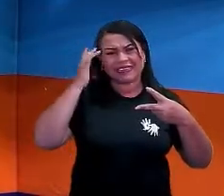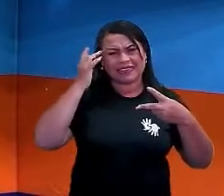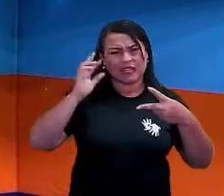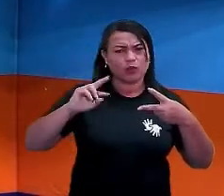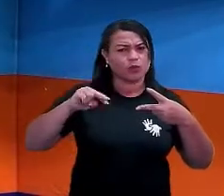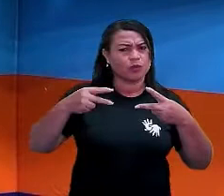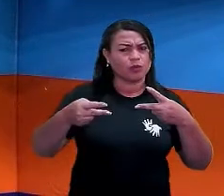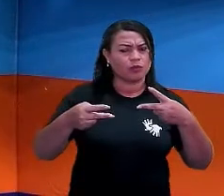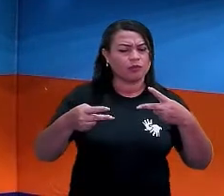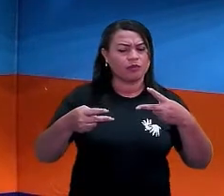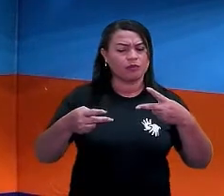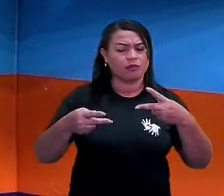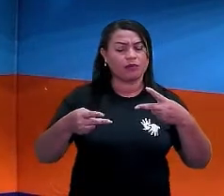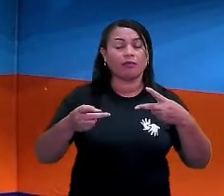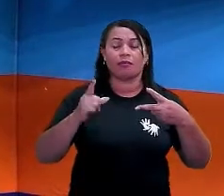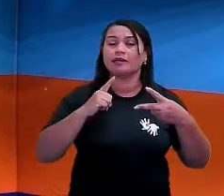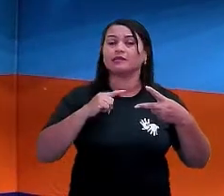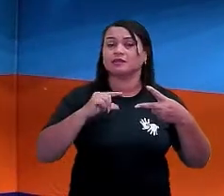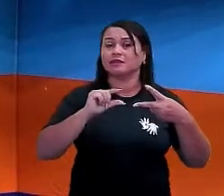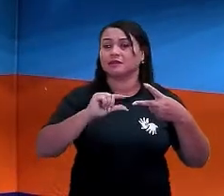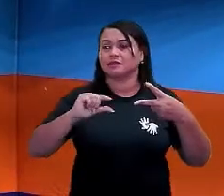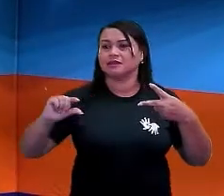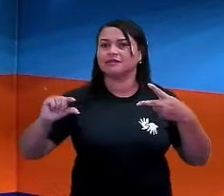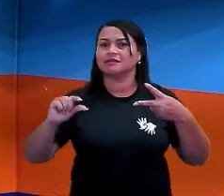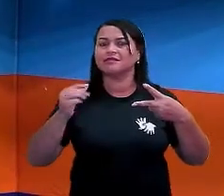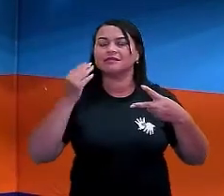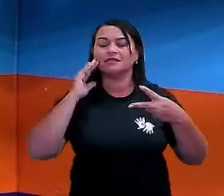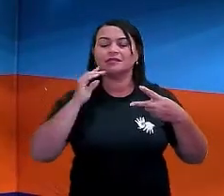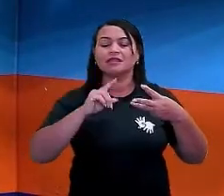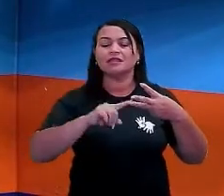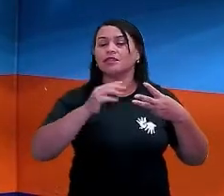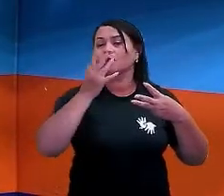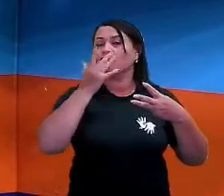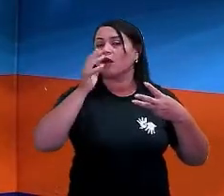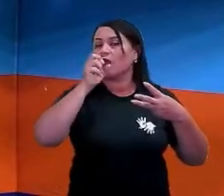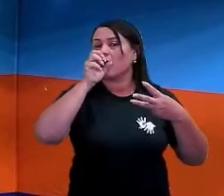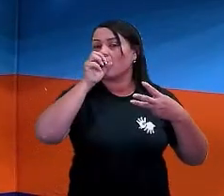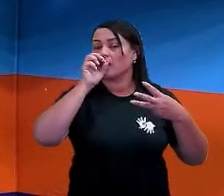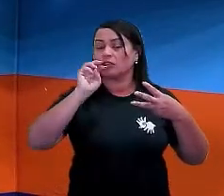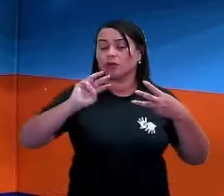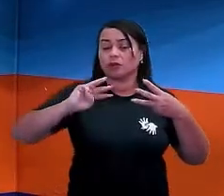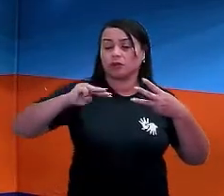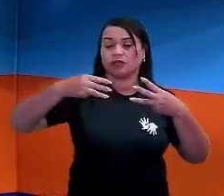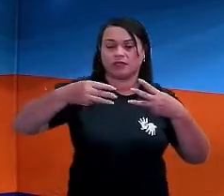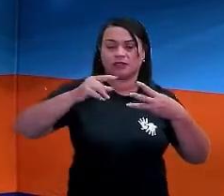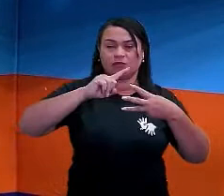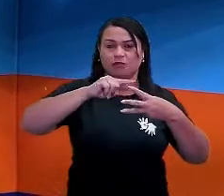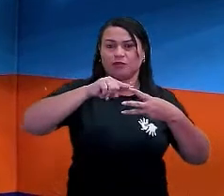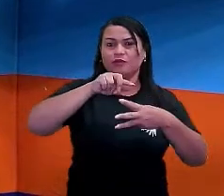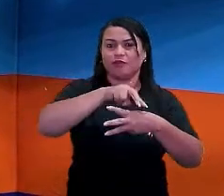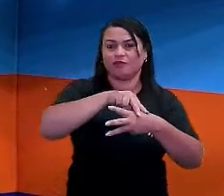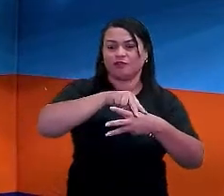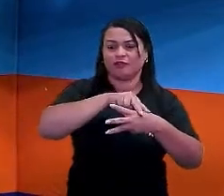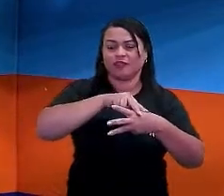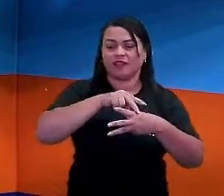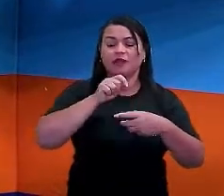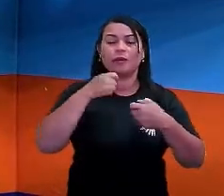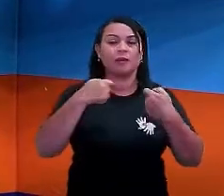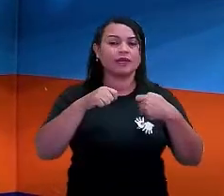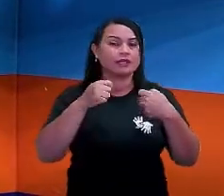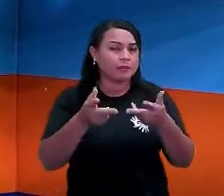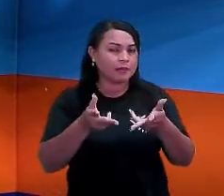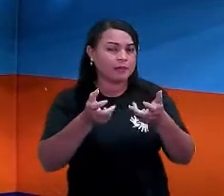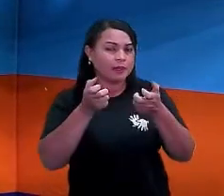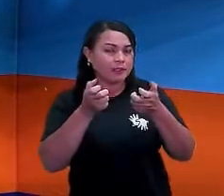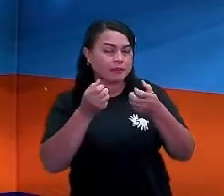dobro aqui? Mas ele me diz aqui que tem o dobro. E o laranja, o triplo do verde, tá? Então, a gente precisa